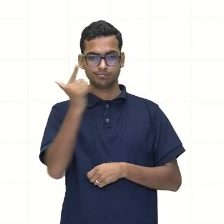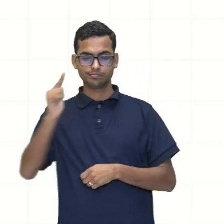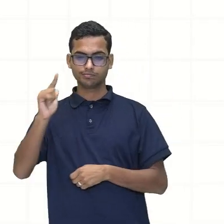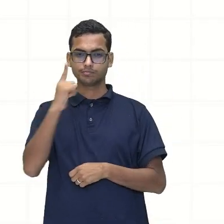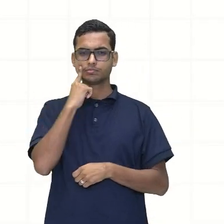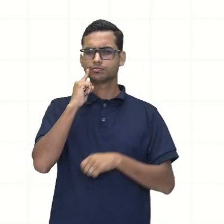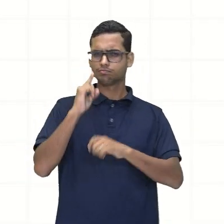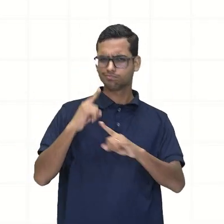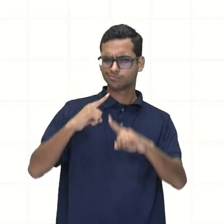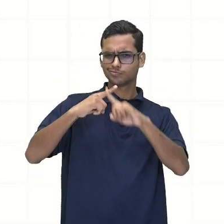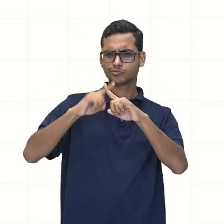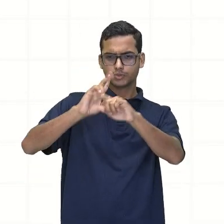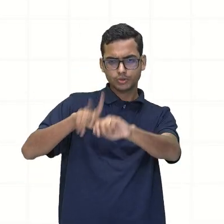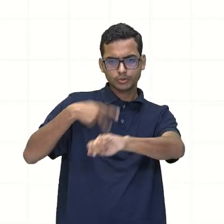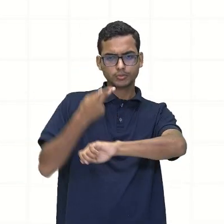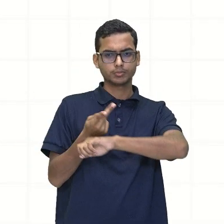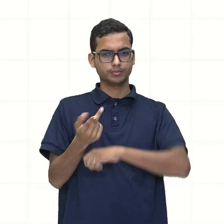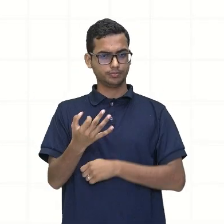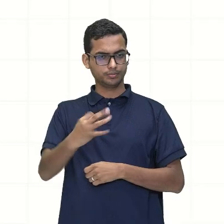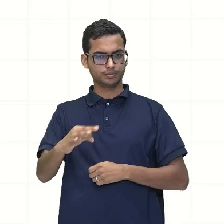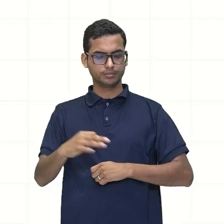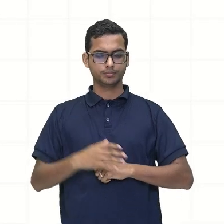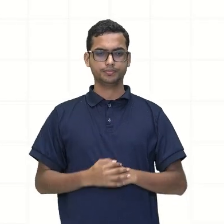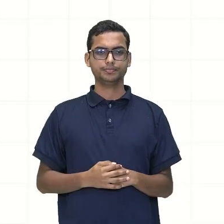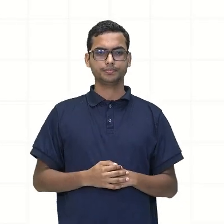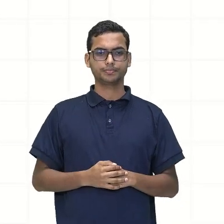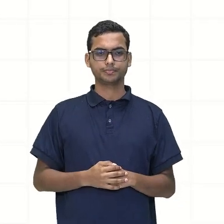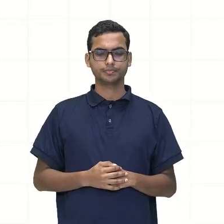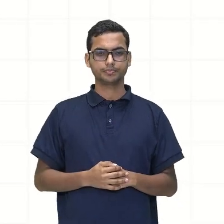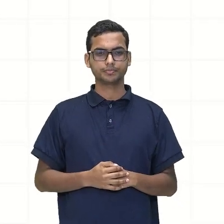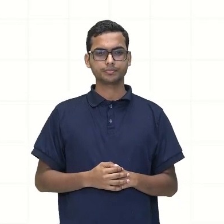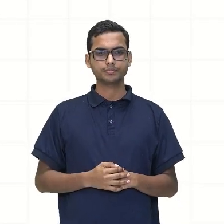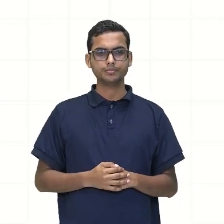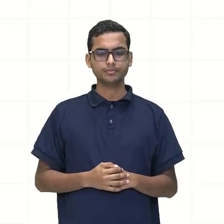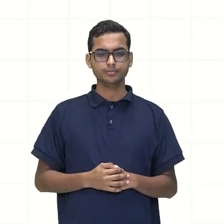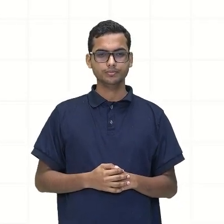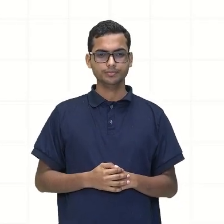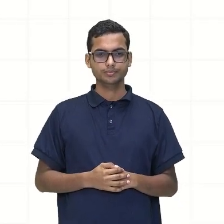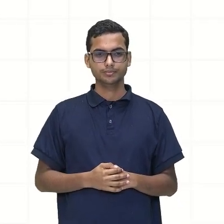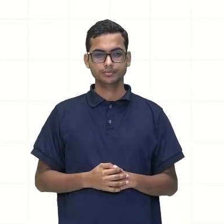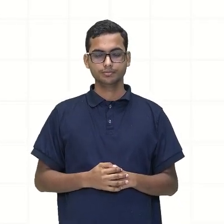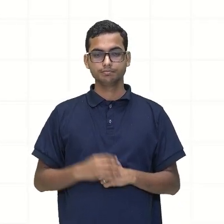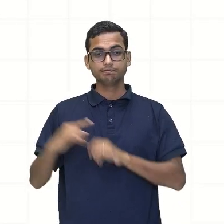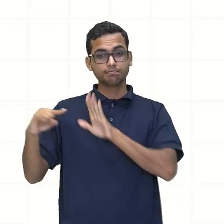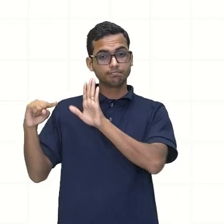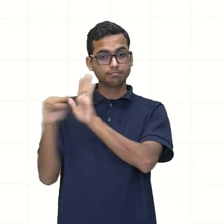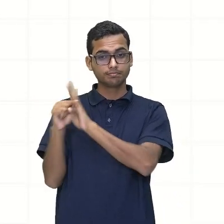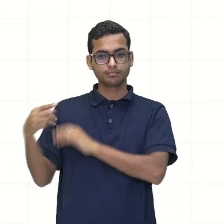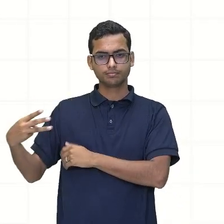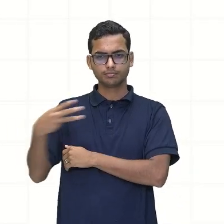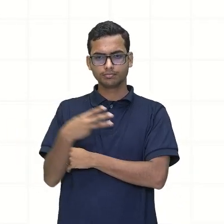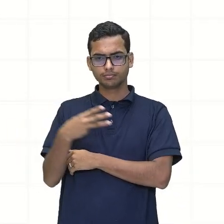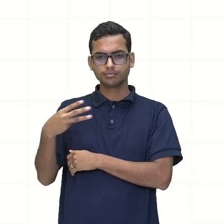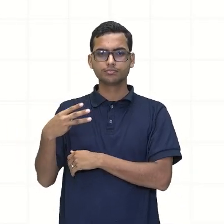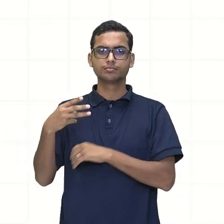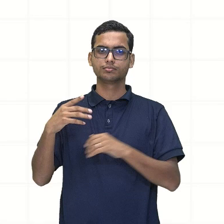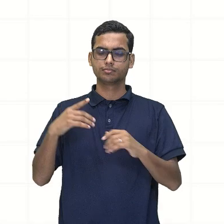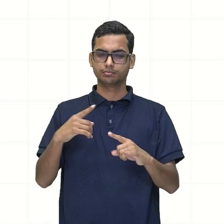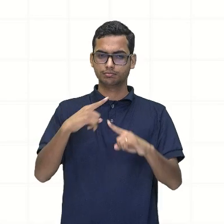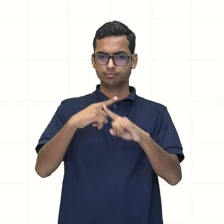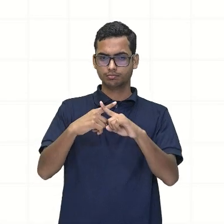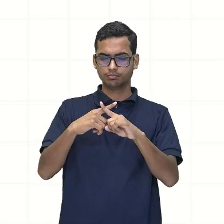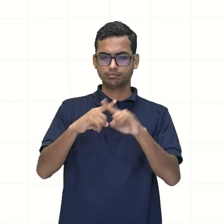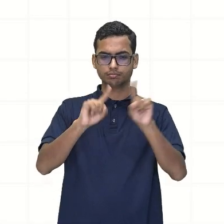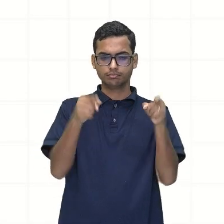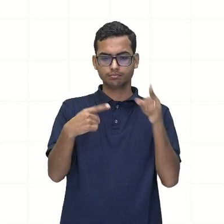multiplica depois em cada item. Então, quanto que dá menos 33 vezes menos 8? Não